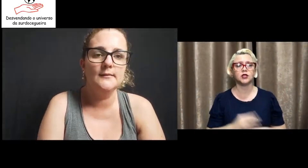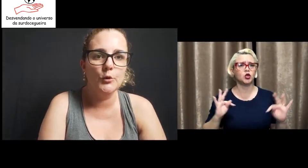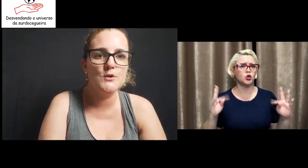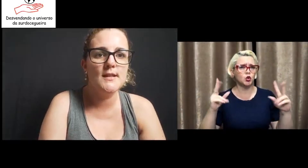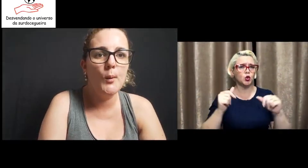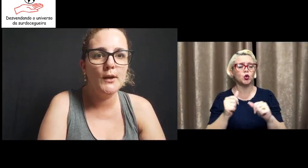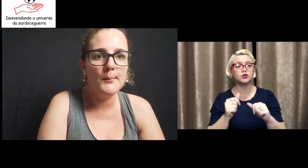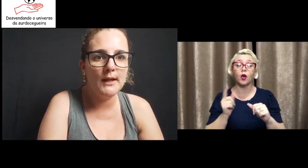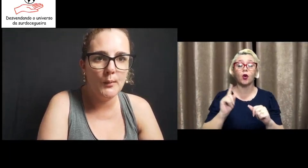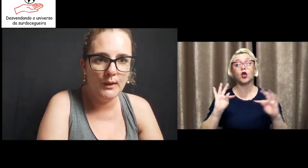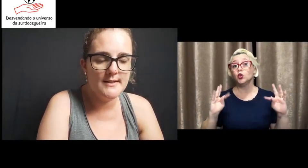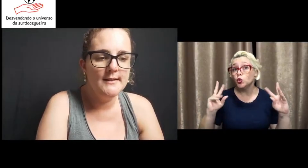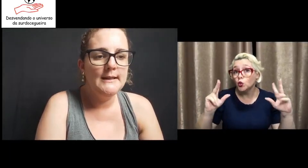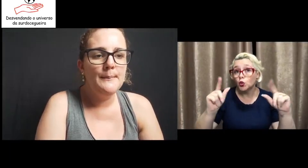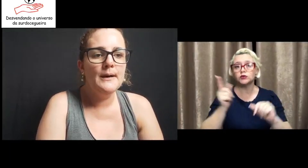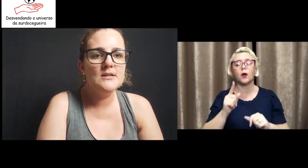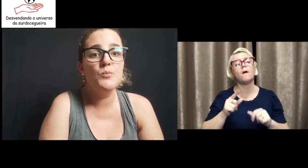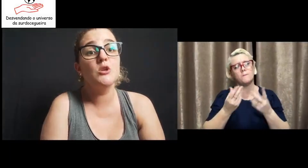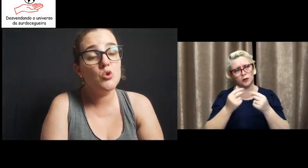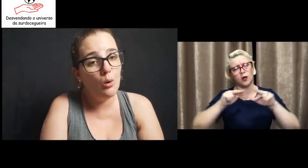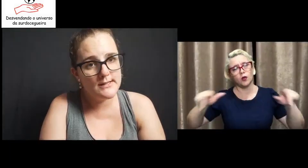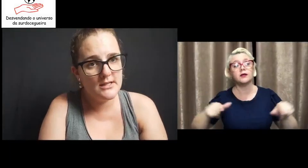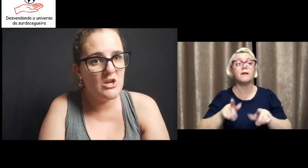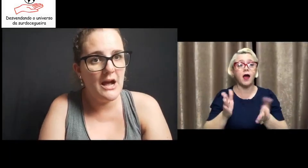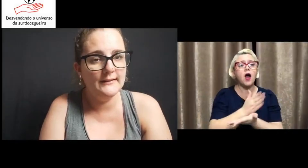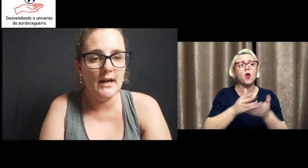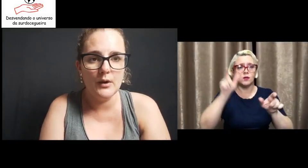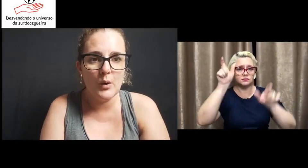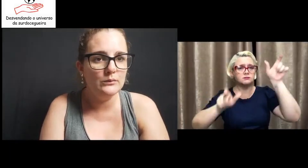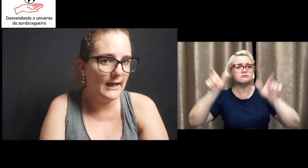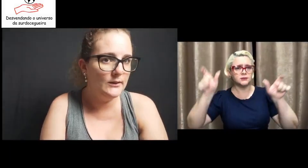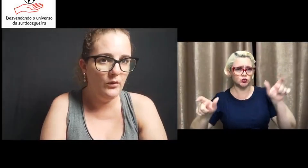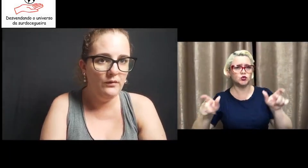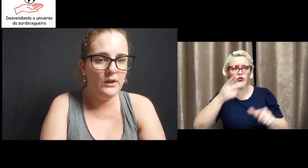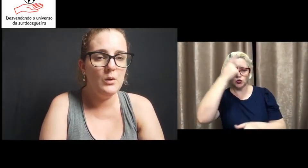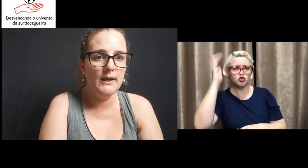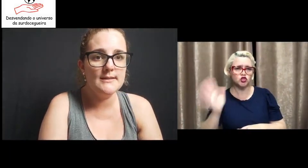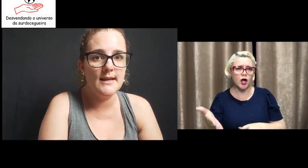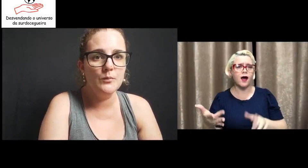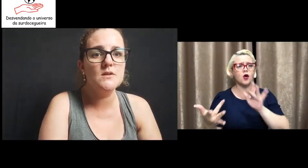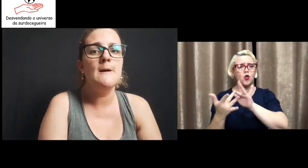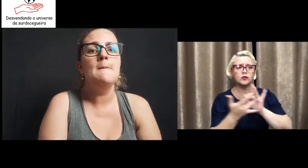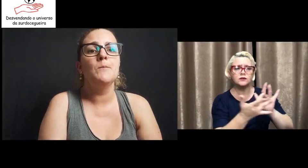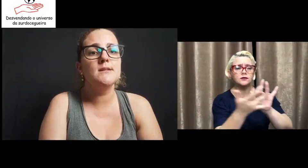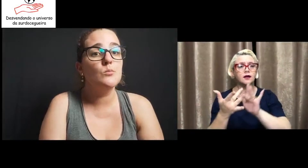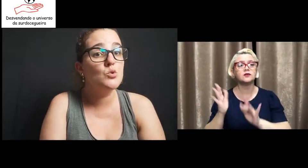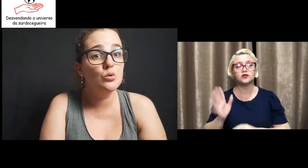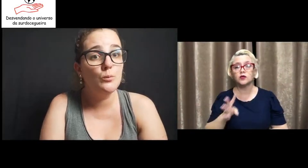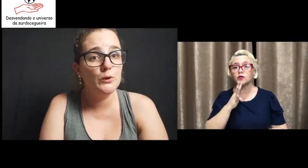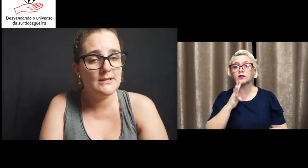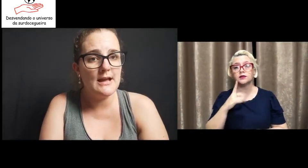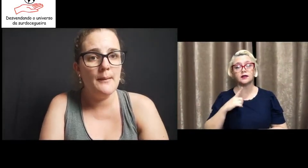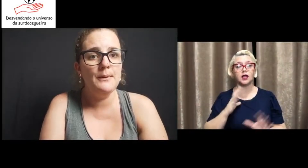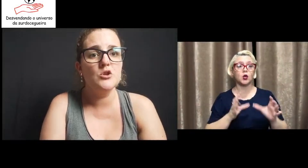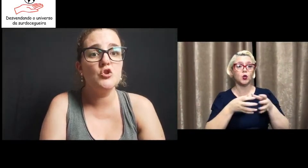né? Todos não, porque é muita coisa, mas de pessoas que já entraram em contato, enfim, que conhecemos. Nós temos um